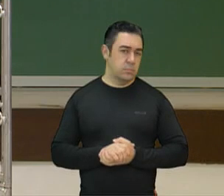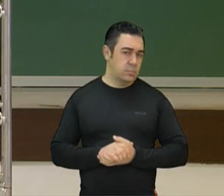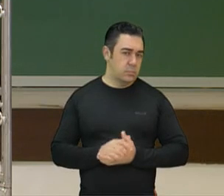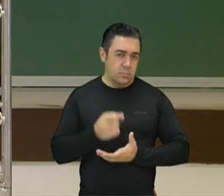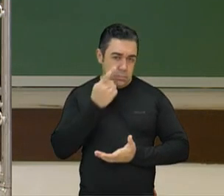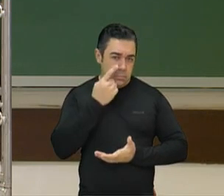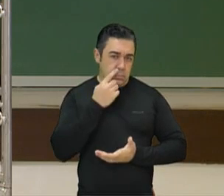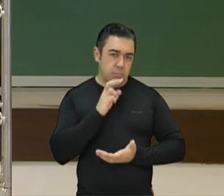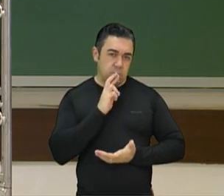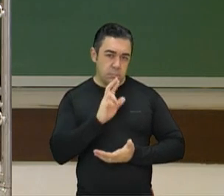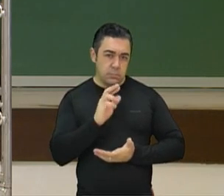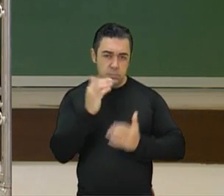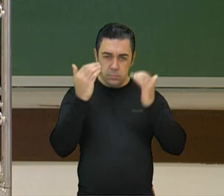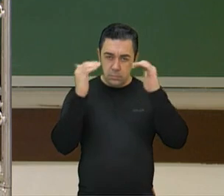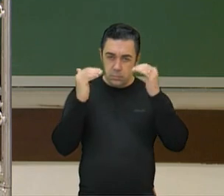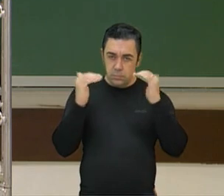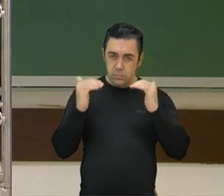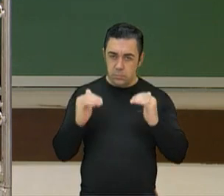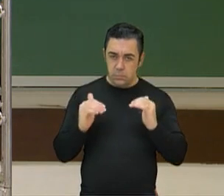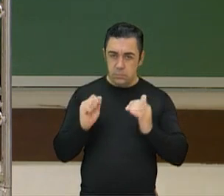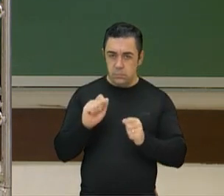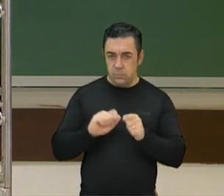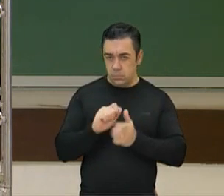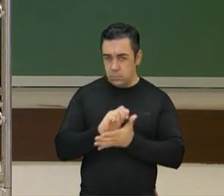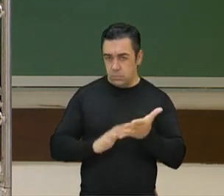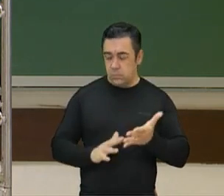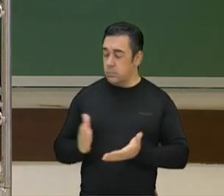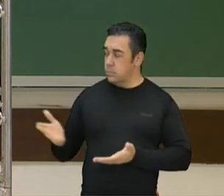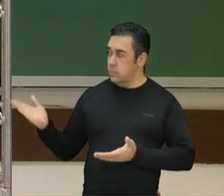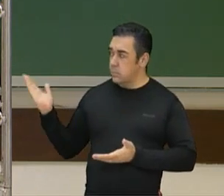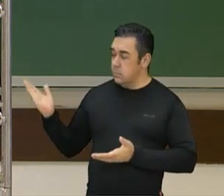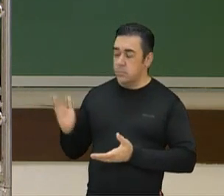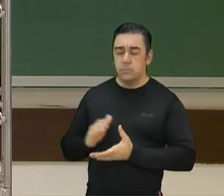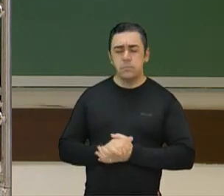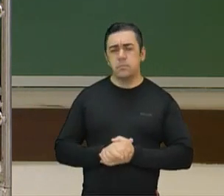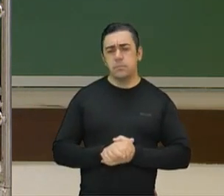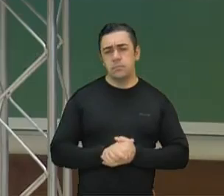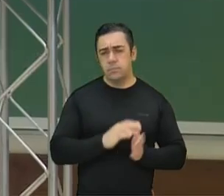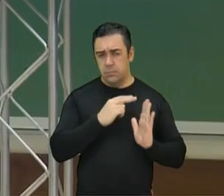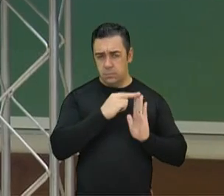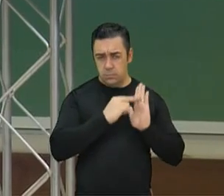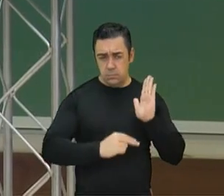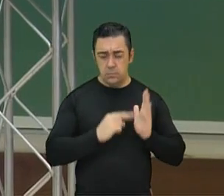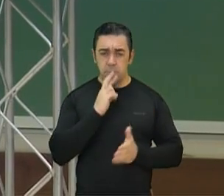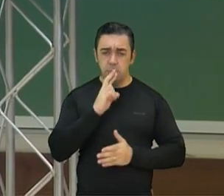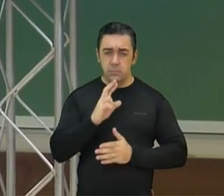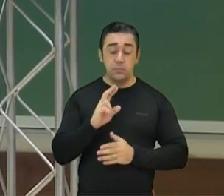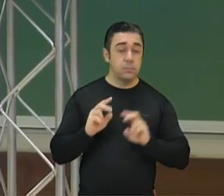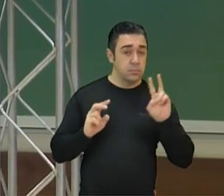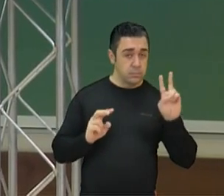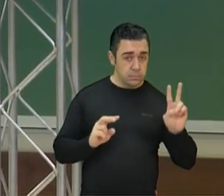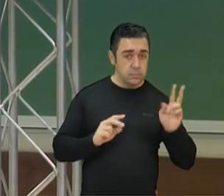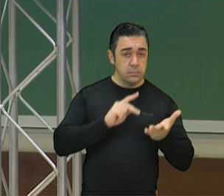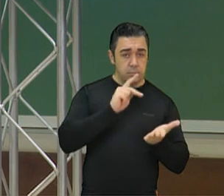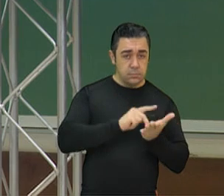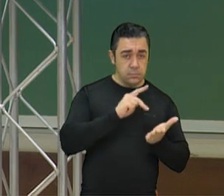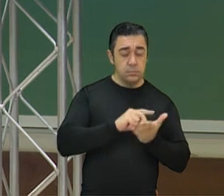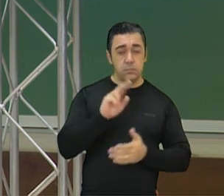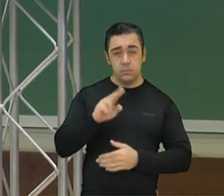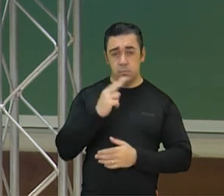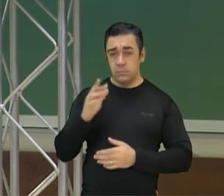Vamos voltar aqui na resolução do exercício. Então, pessoal, lendo aqui, assinale verdadeiro